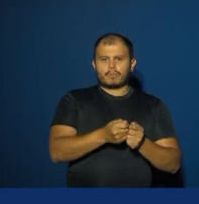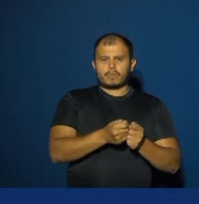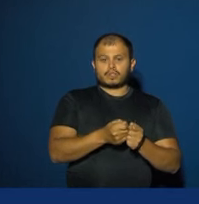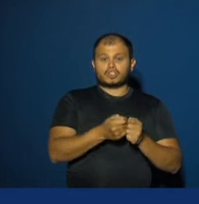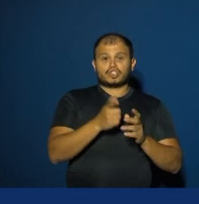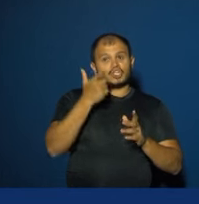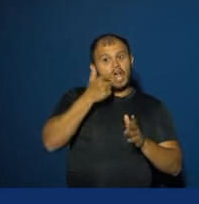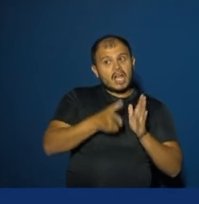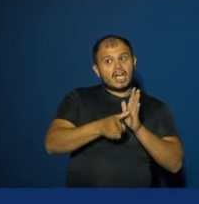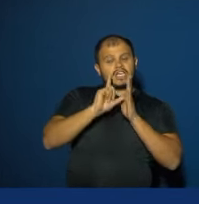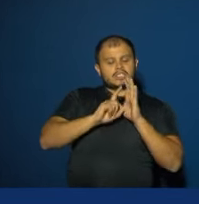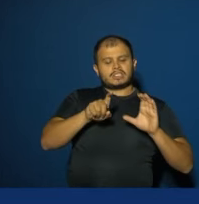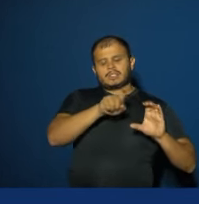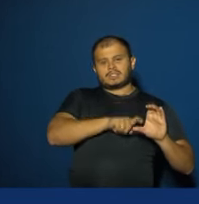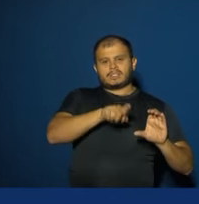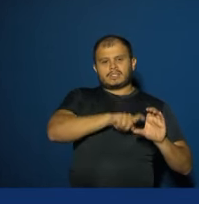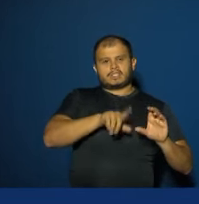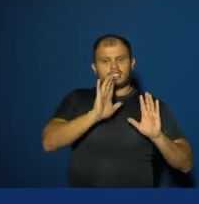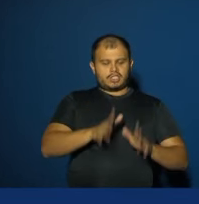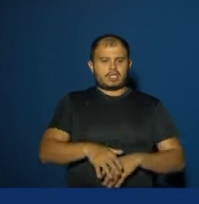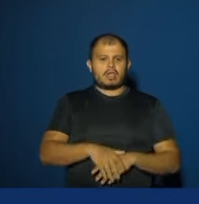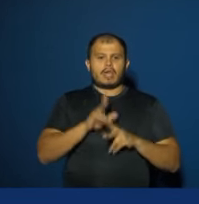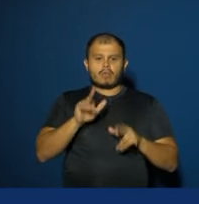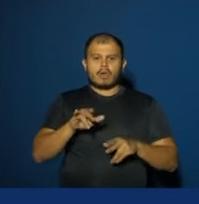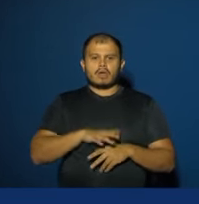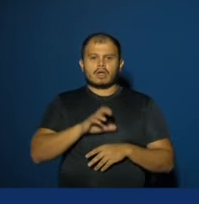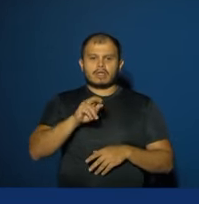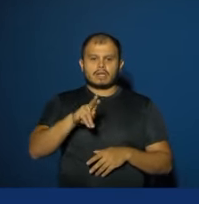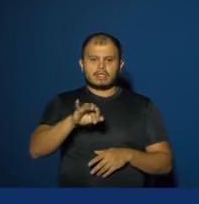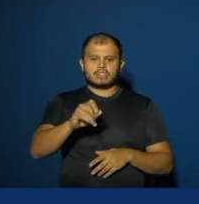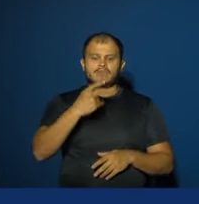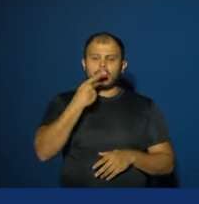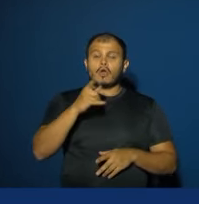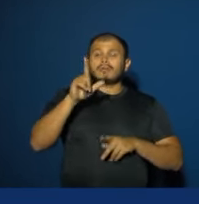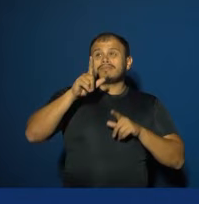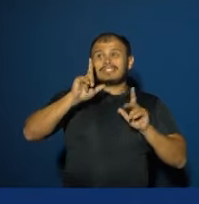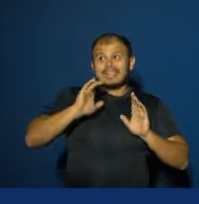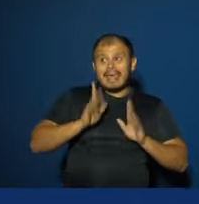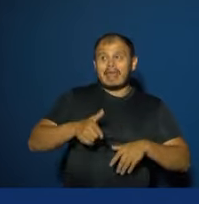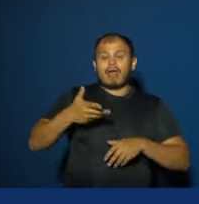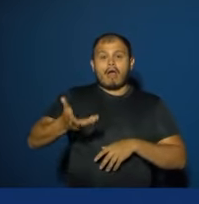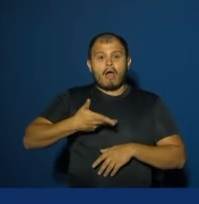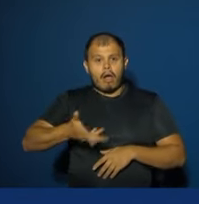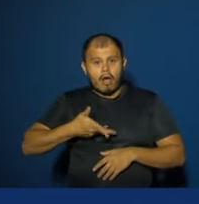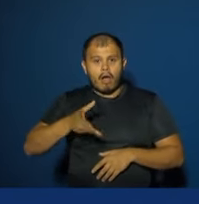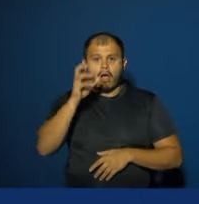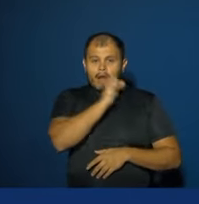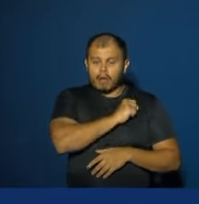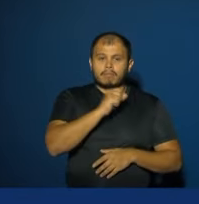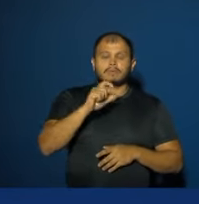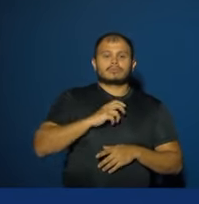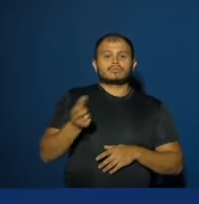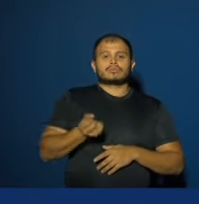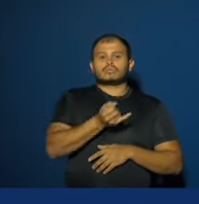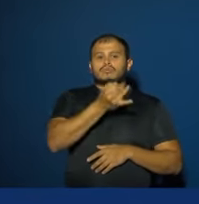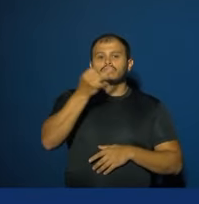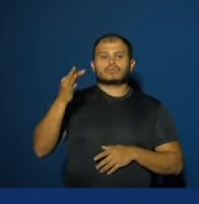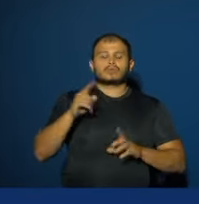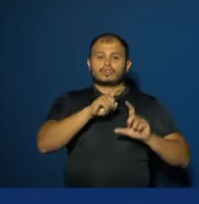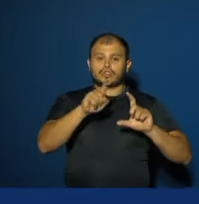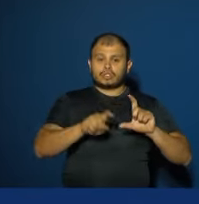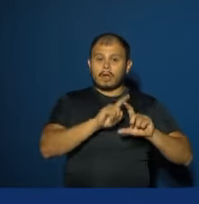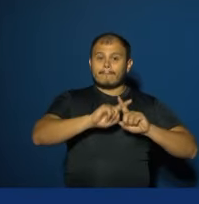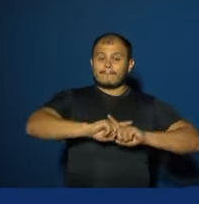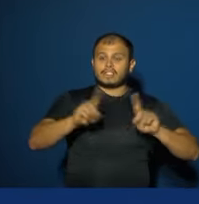antes o que mudou agora é o que a Cris tá falando é a velocidade é o mais cliente no digital mas nós tivemos esse